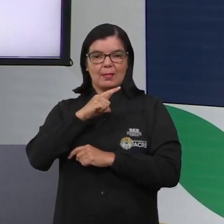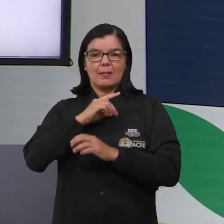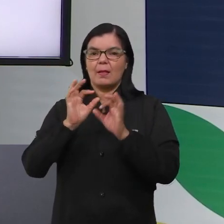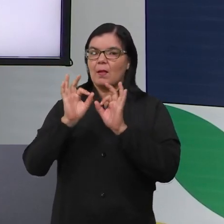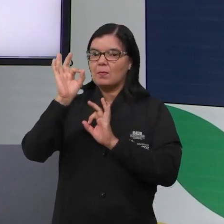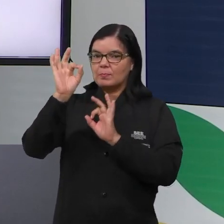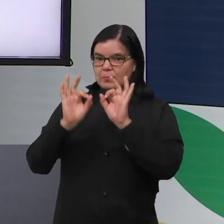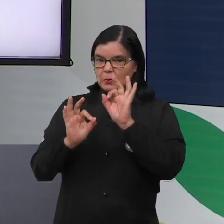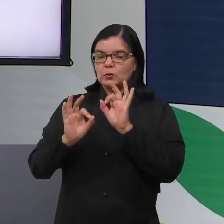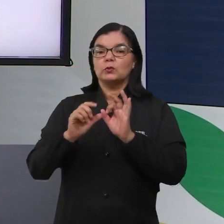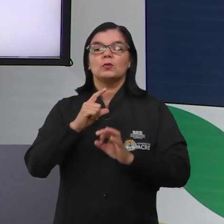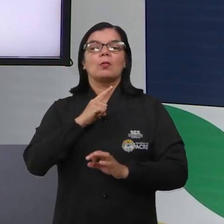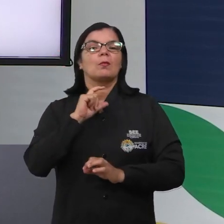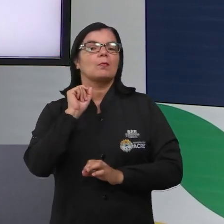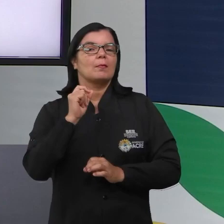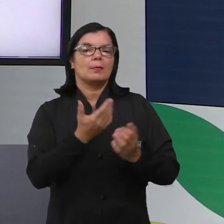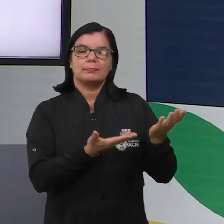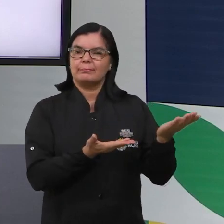muito grande de jovens